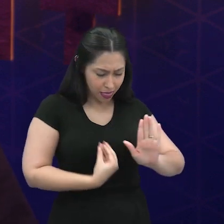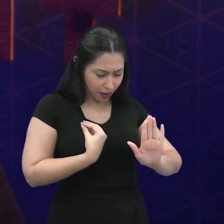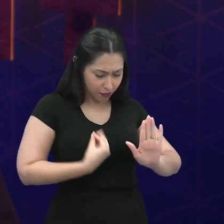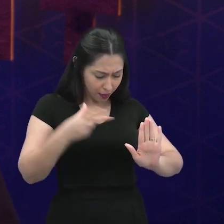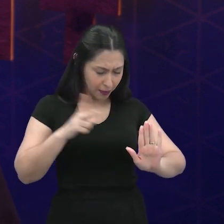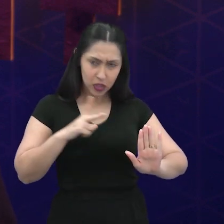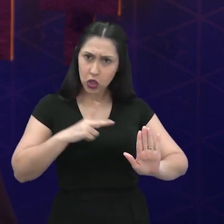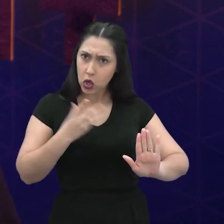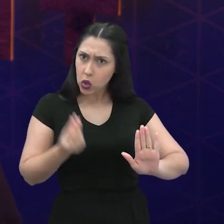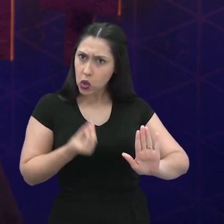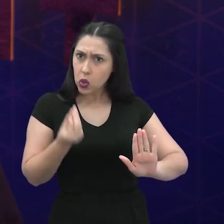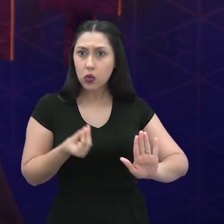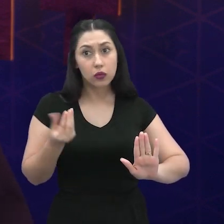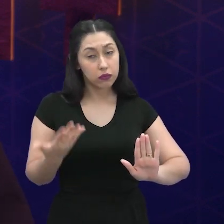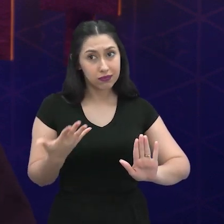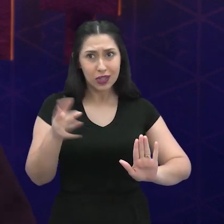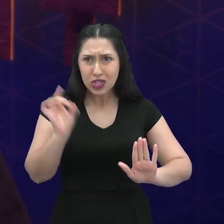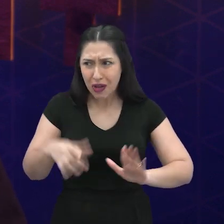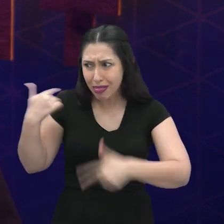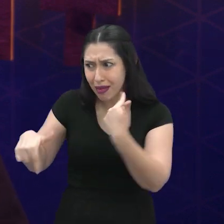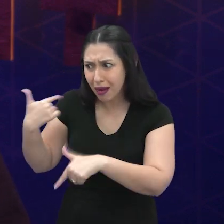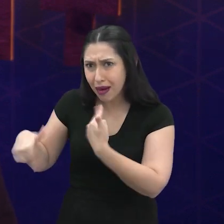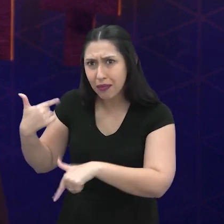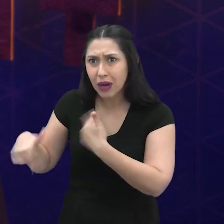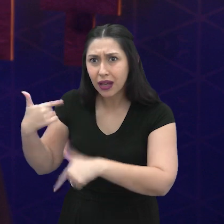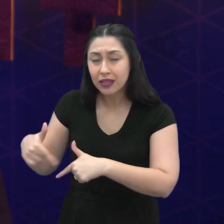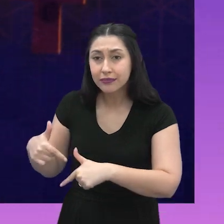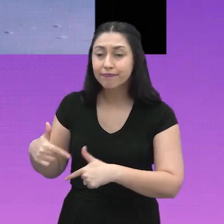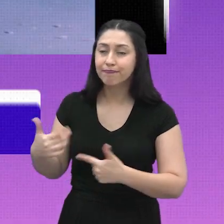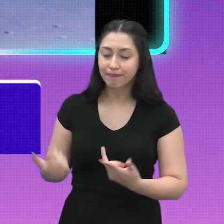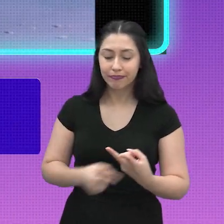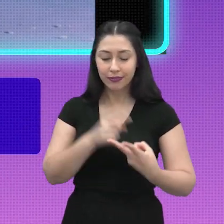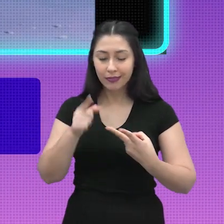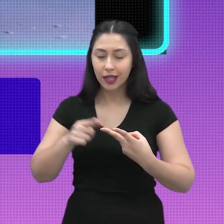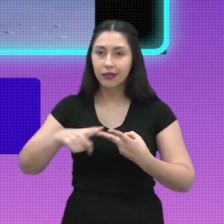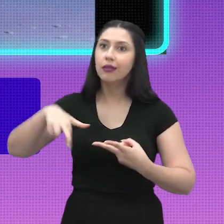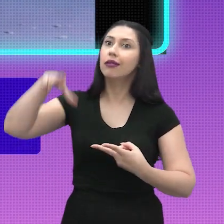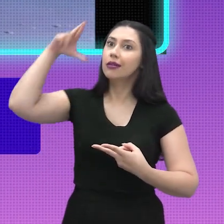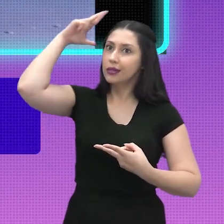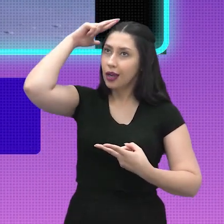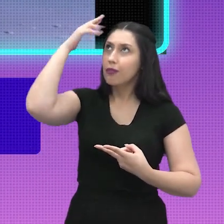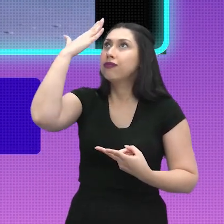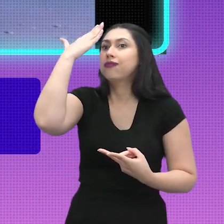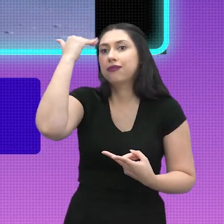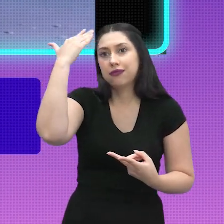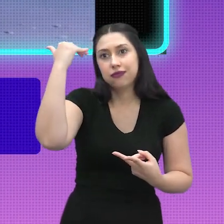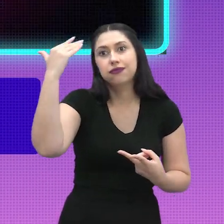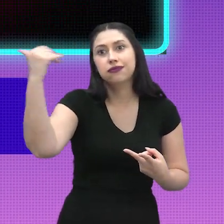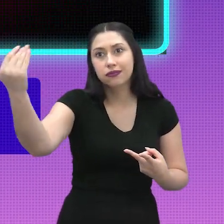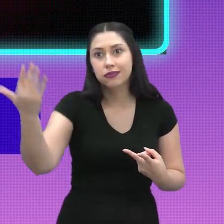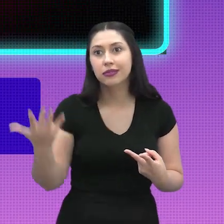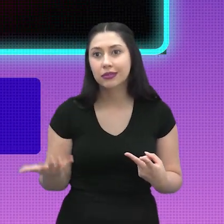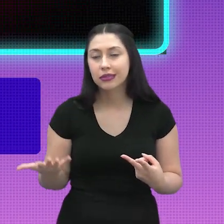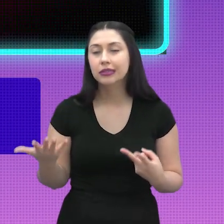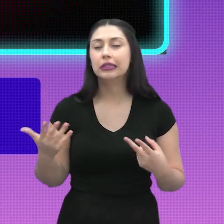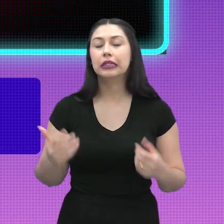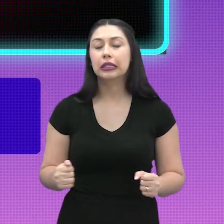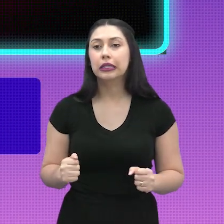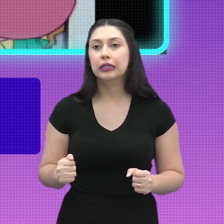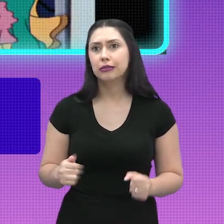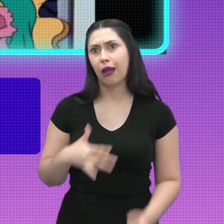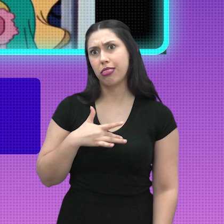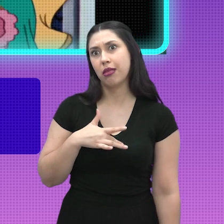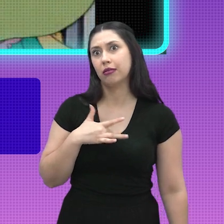existe espaço para viver, só para trabalhar. E a Cinderela é o clássico que todo mundo já conhece, né?